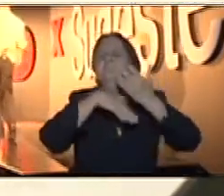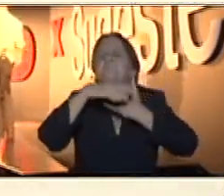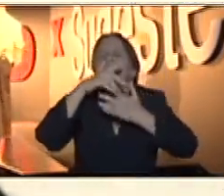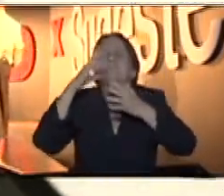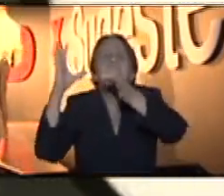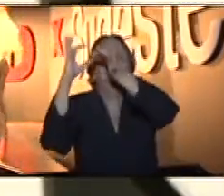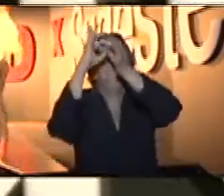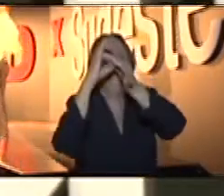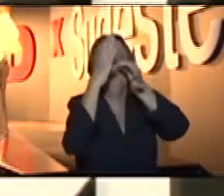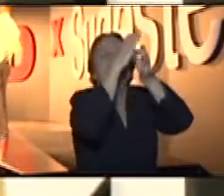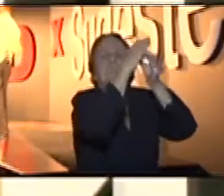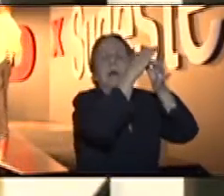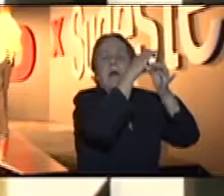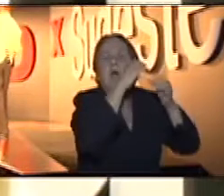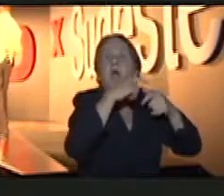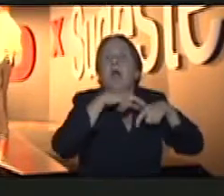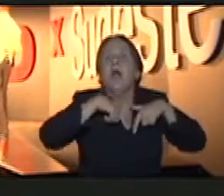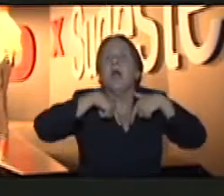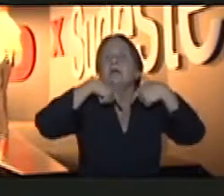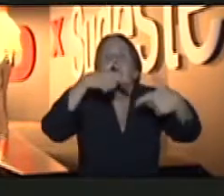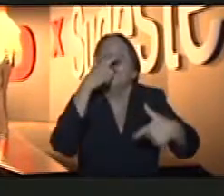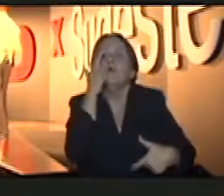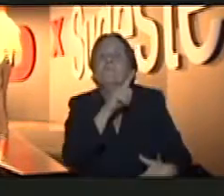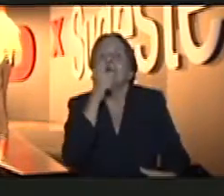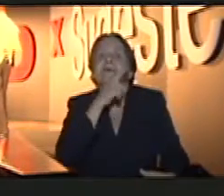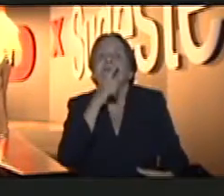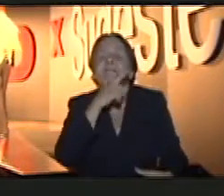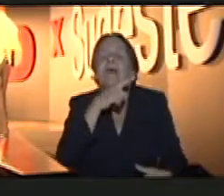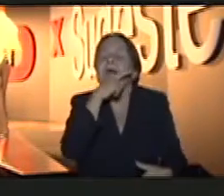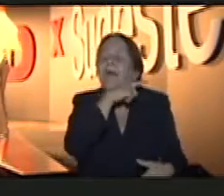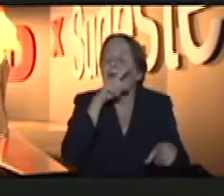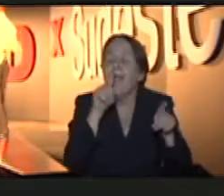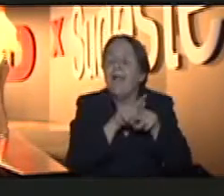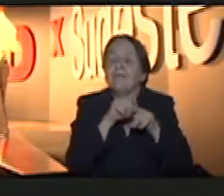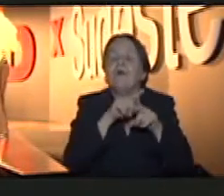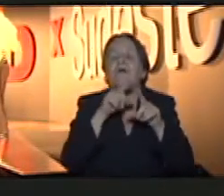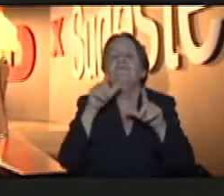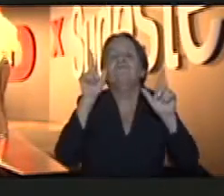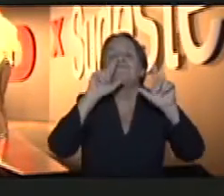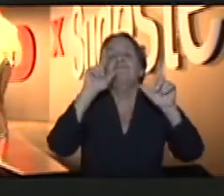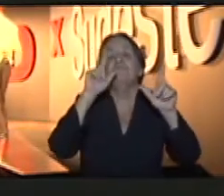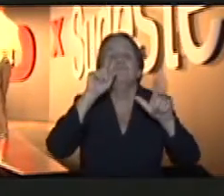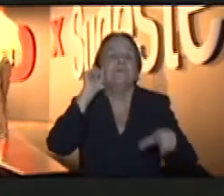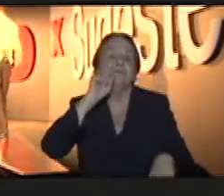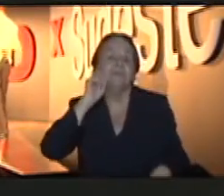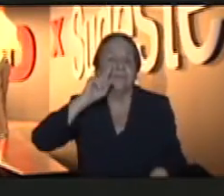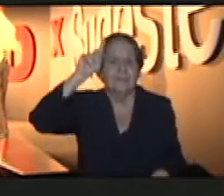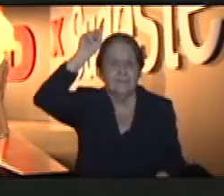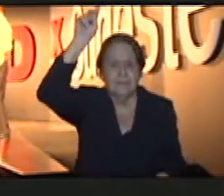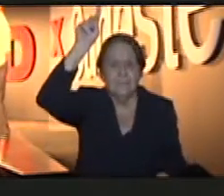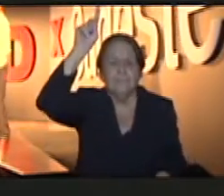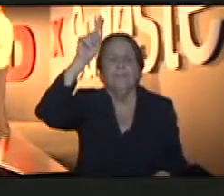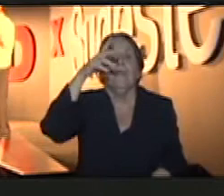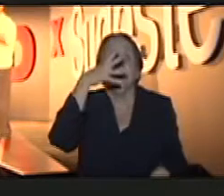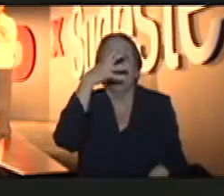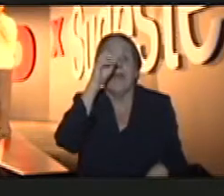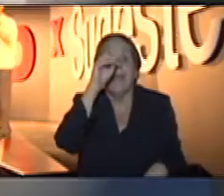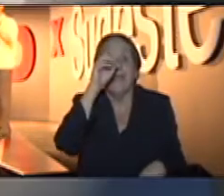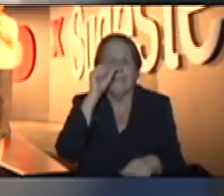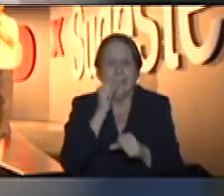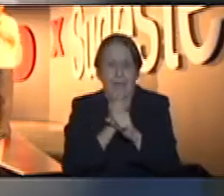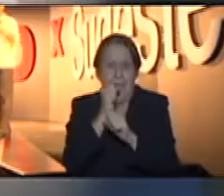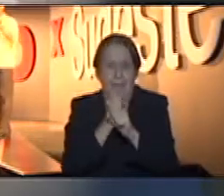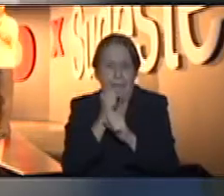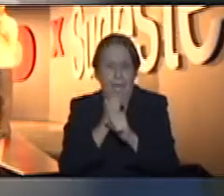começam agir como aconteceu no filme americano naquele seriado em menos de 40 anos os Estados Unidos